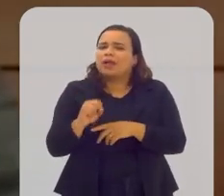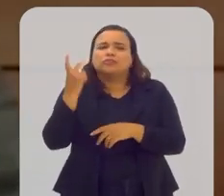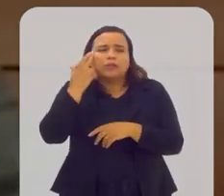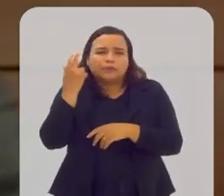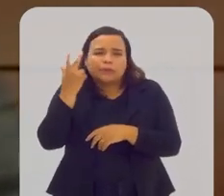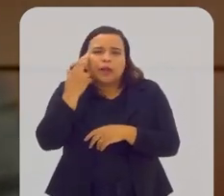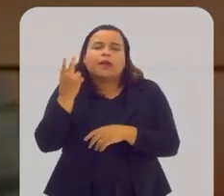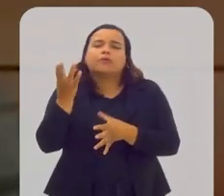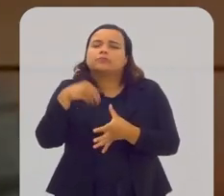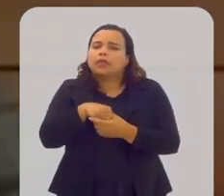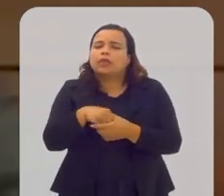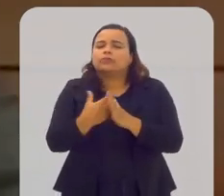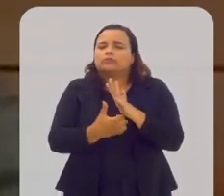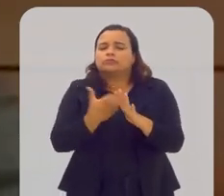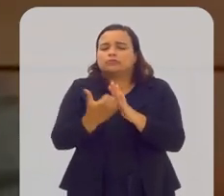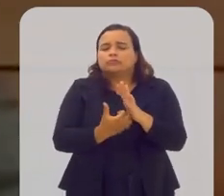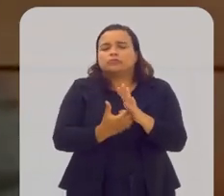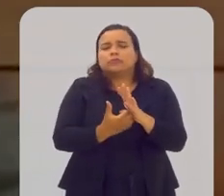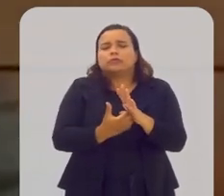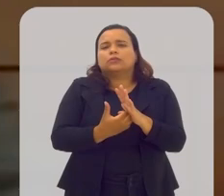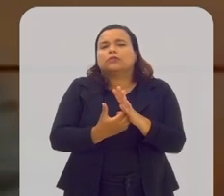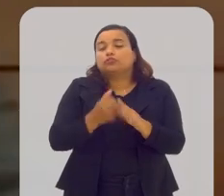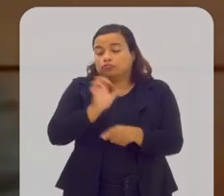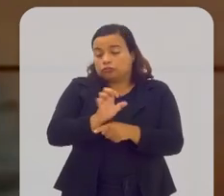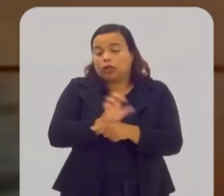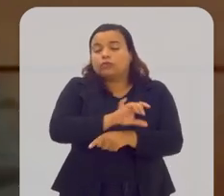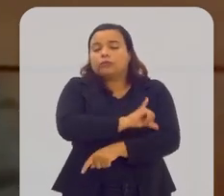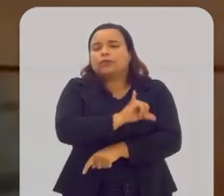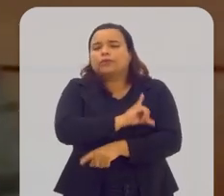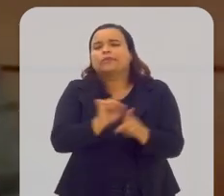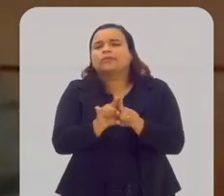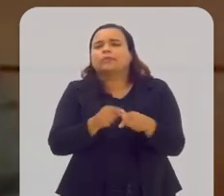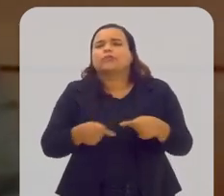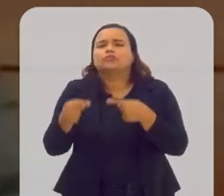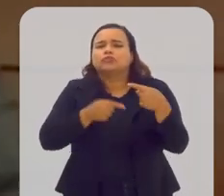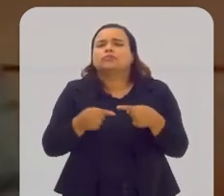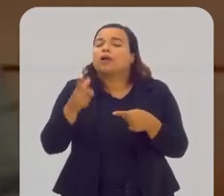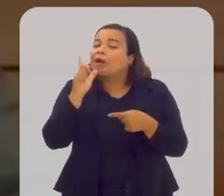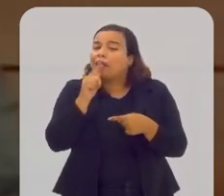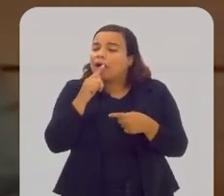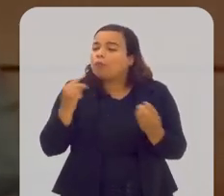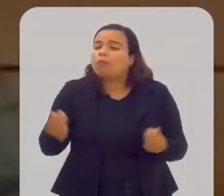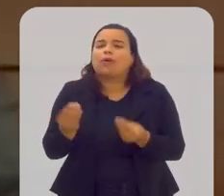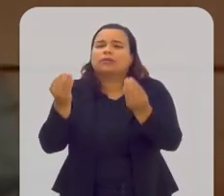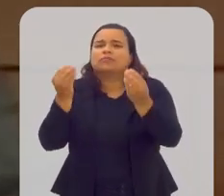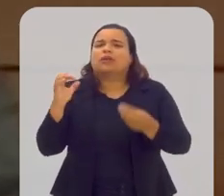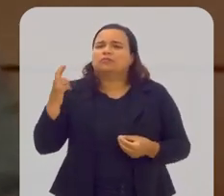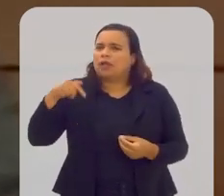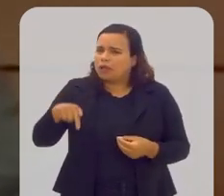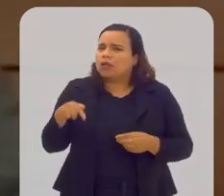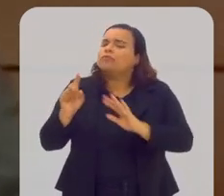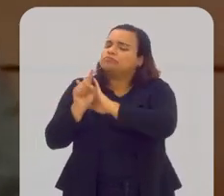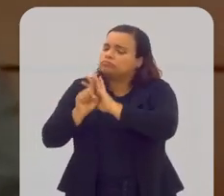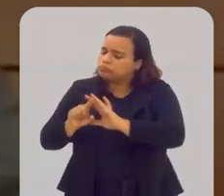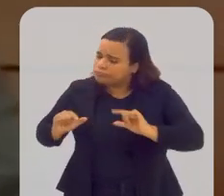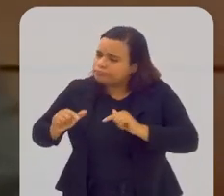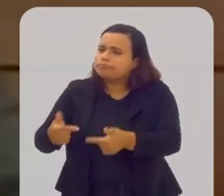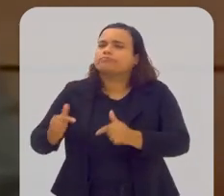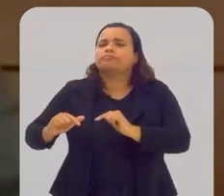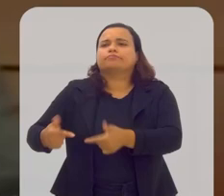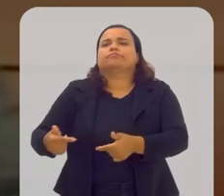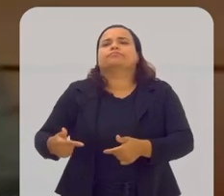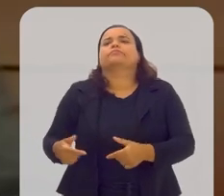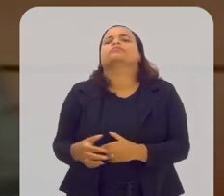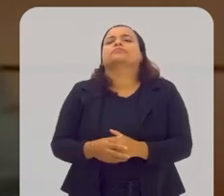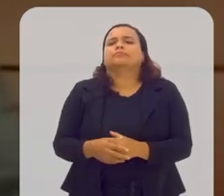da discussão do gás natural dentro do Estado do Rio de Janeiro, a própria discussão da qualidade da água. O CRQ atuou